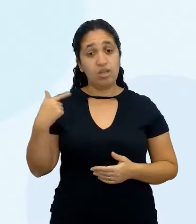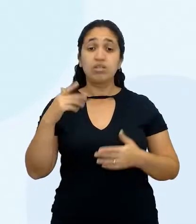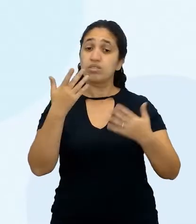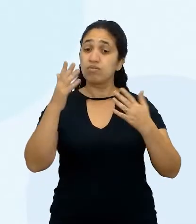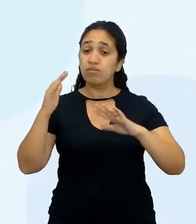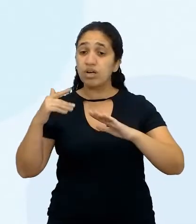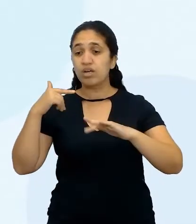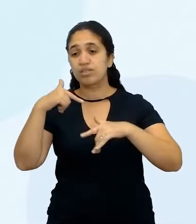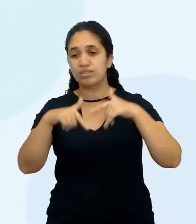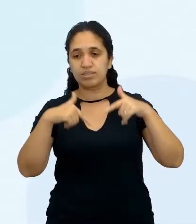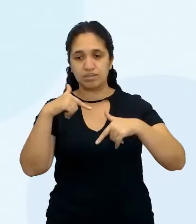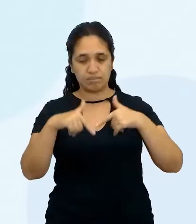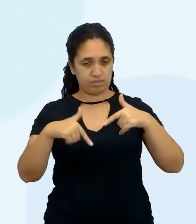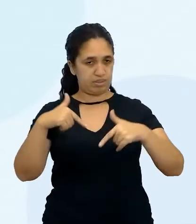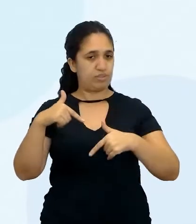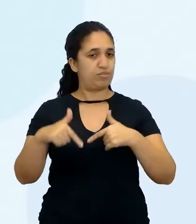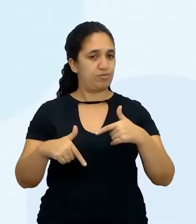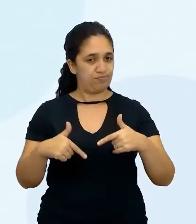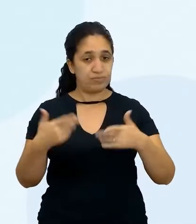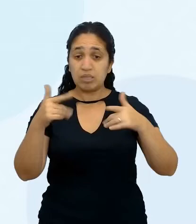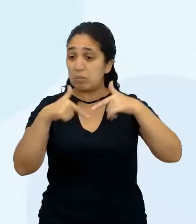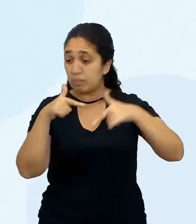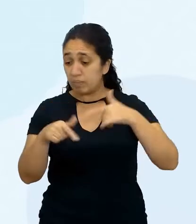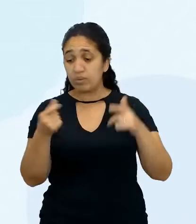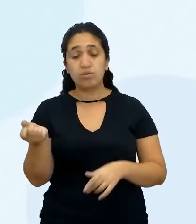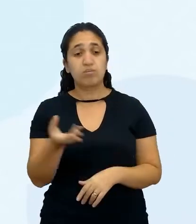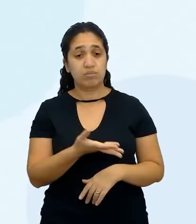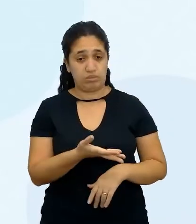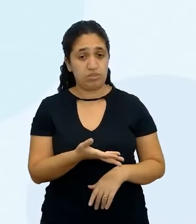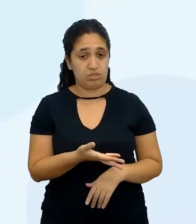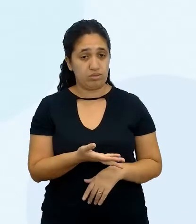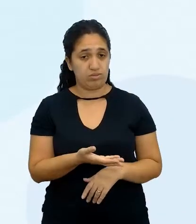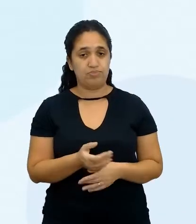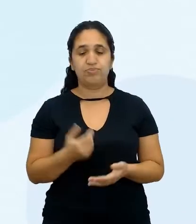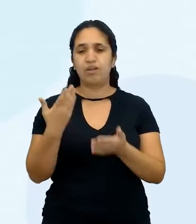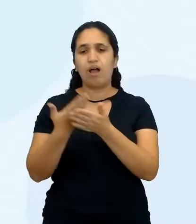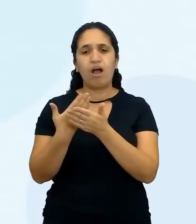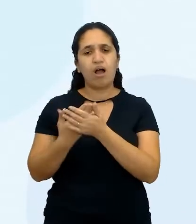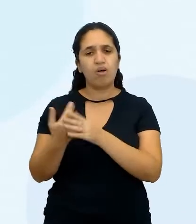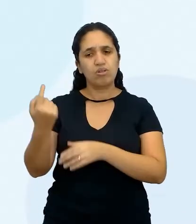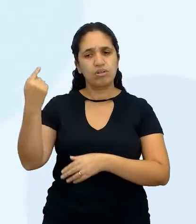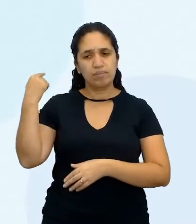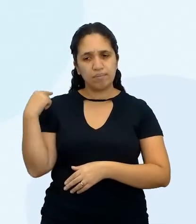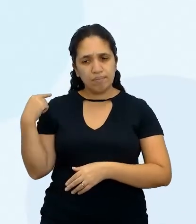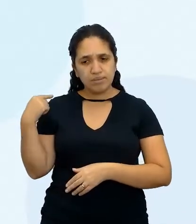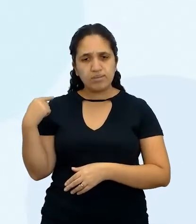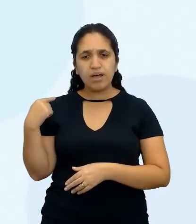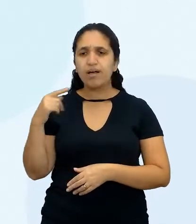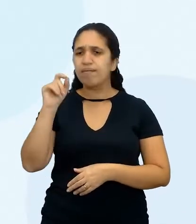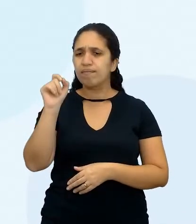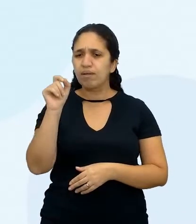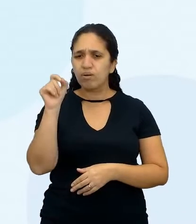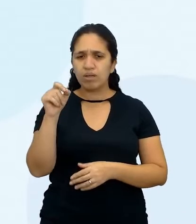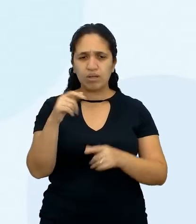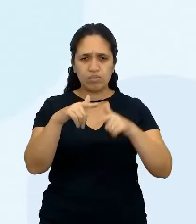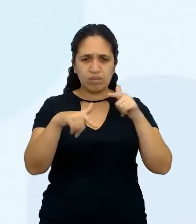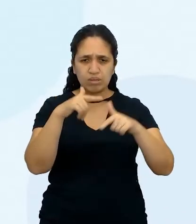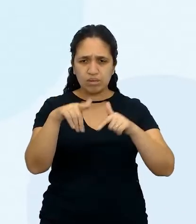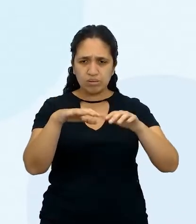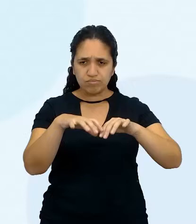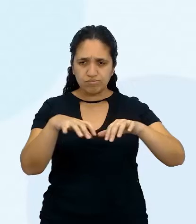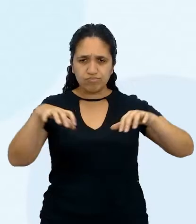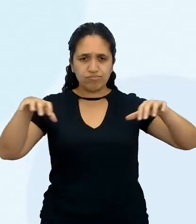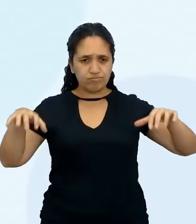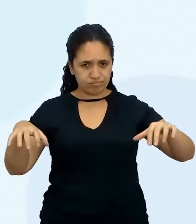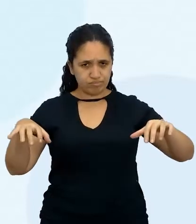que é o trabalho moderno. Então, na aula passada, abordamos a divisão do trabalho nas